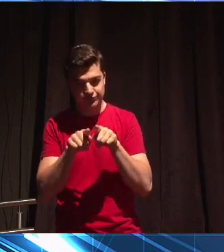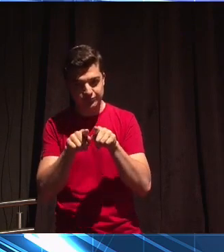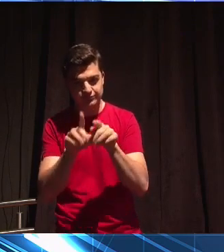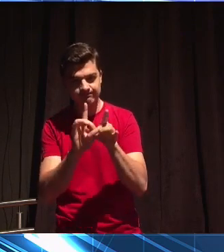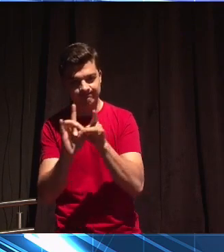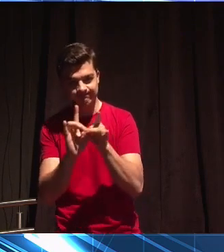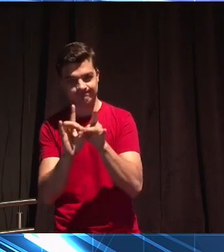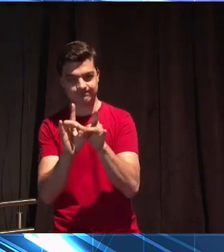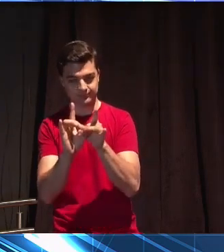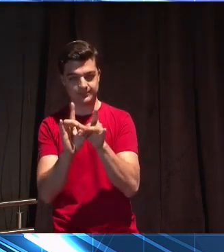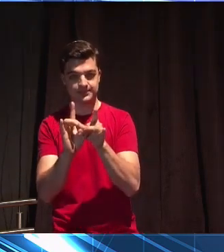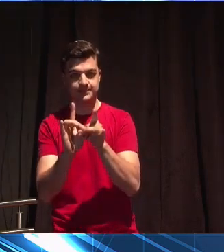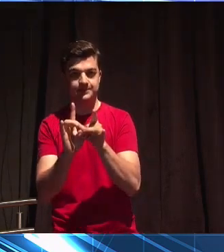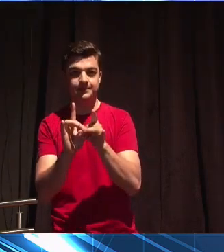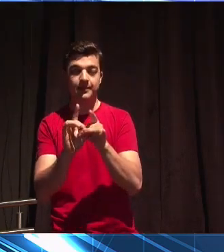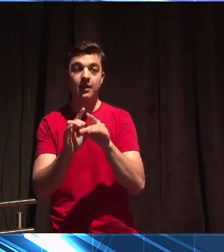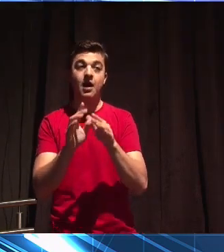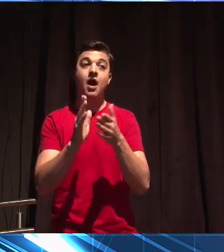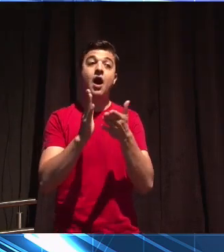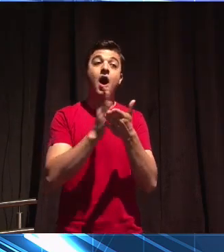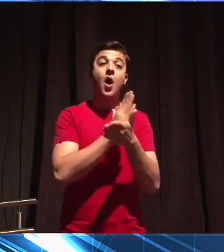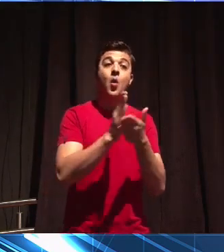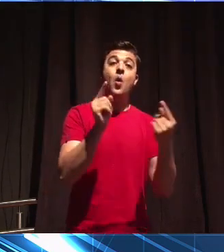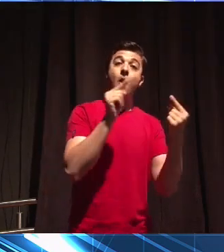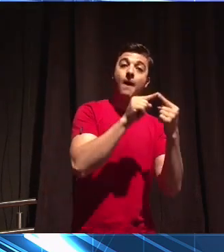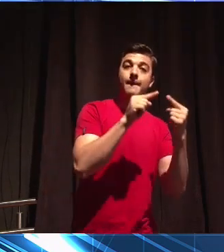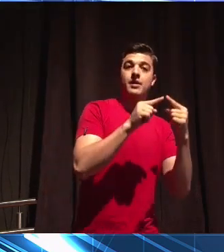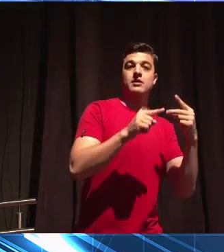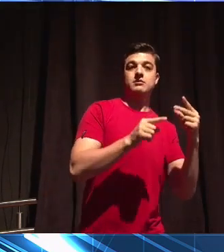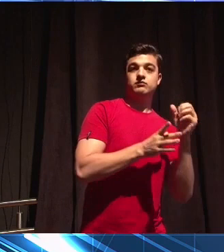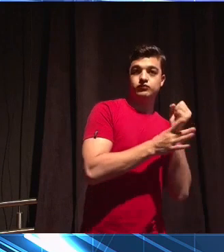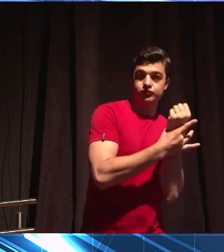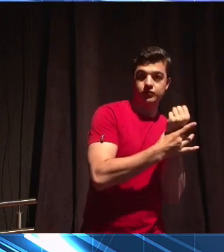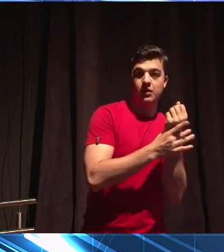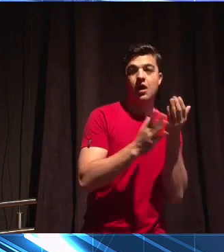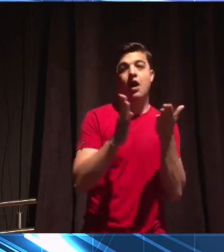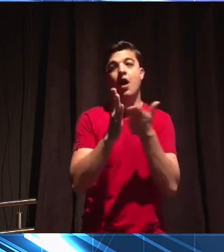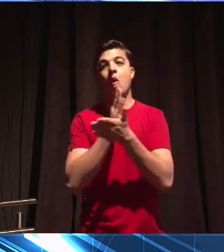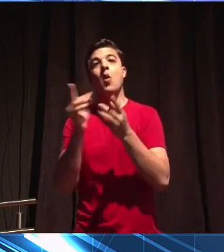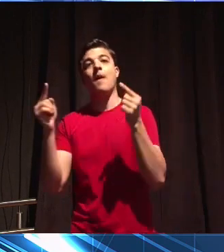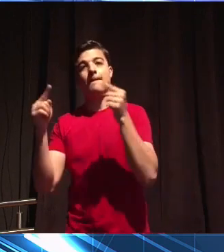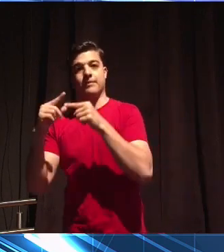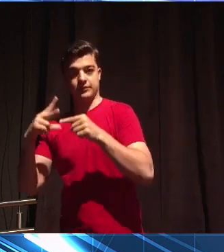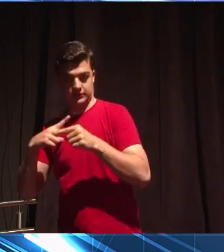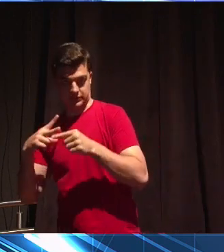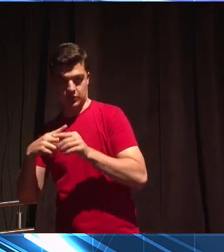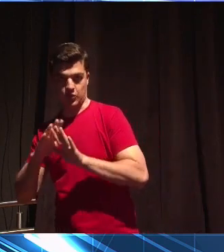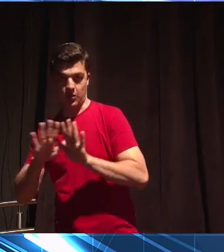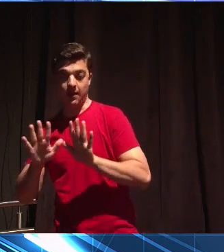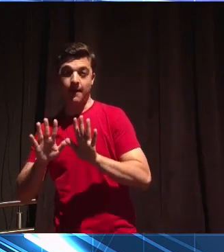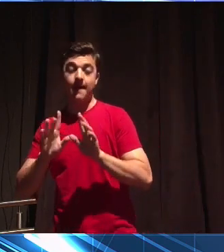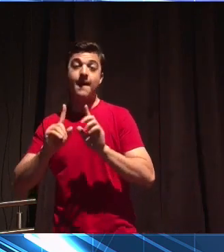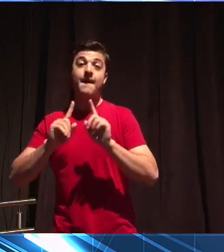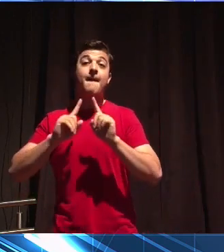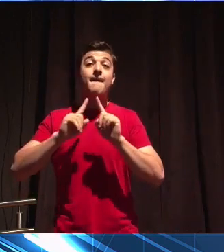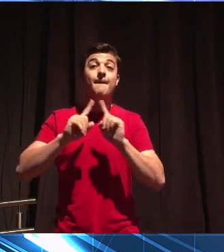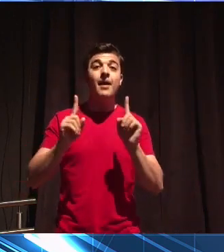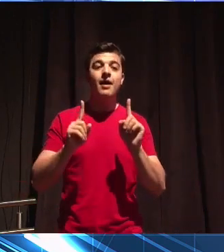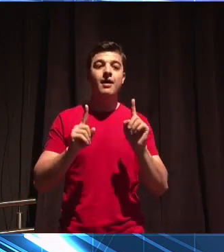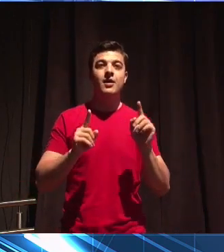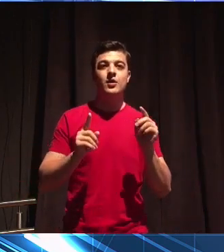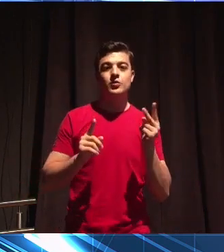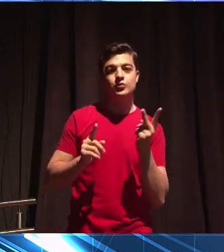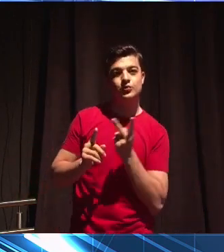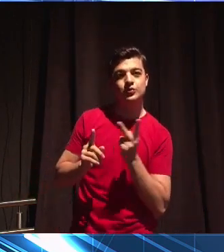Existem casos específicos só de segurança, de incidentes de segurança, e casos específicos de incidentes de privacidade. Mas a segurança, aqui só